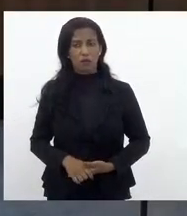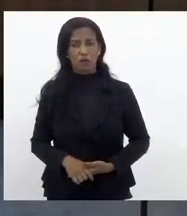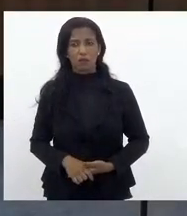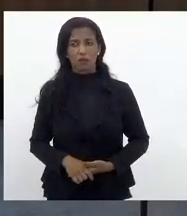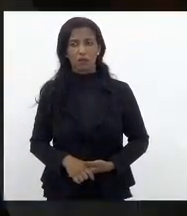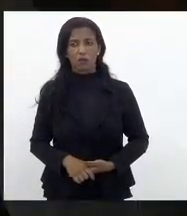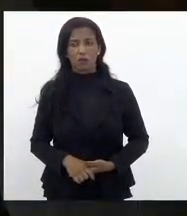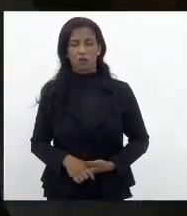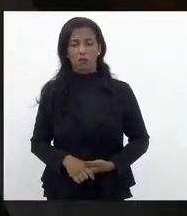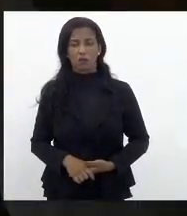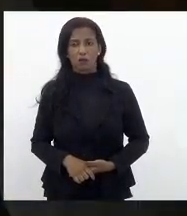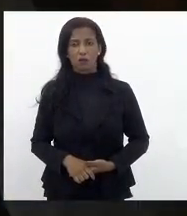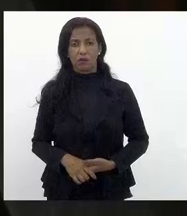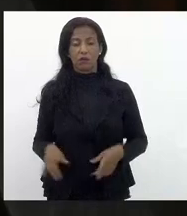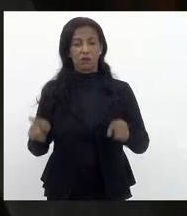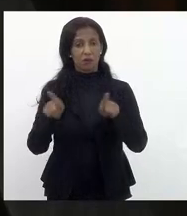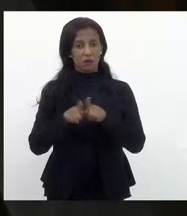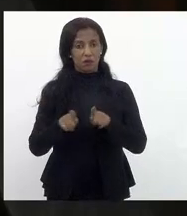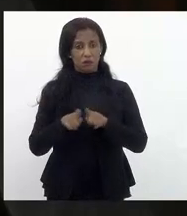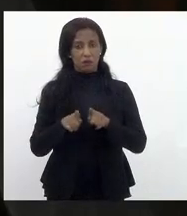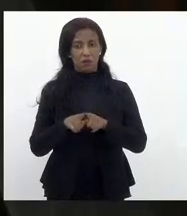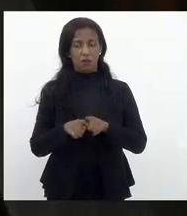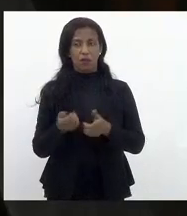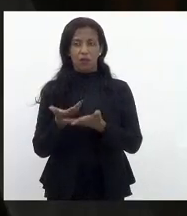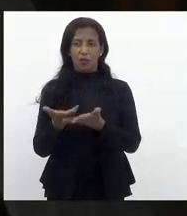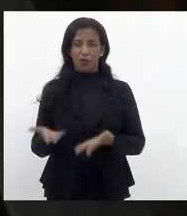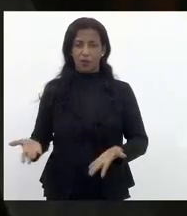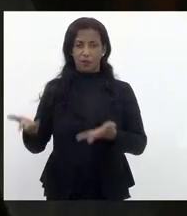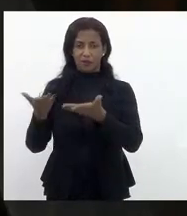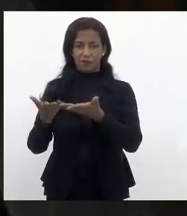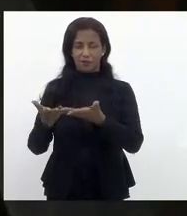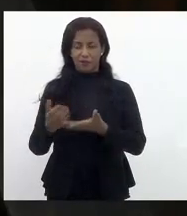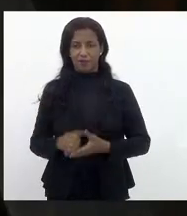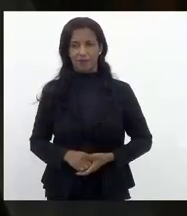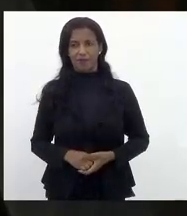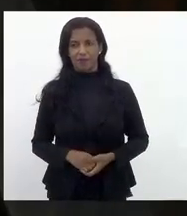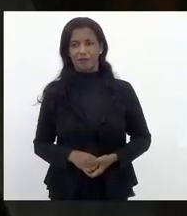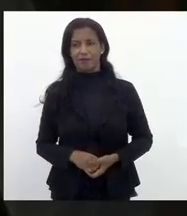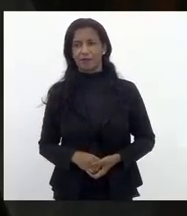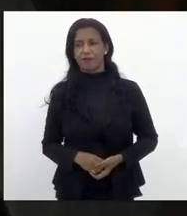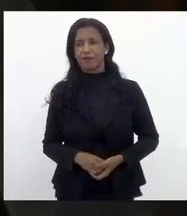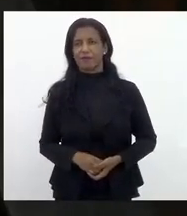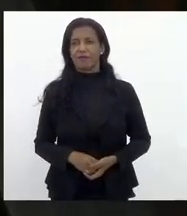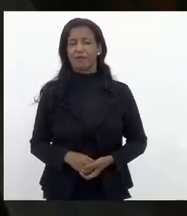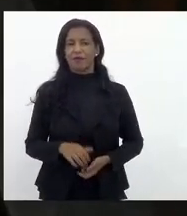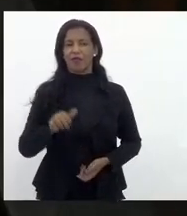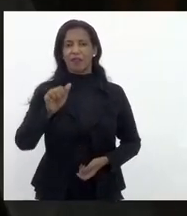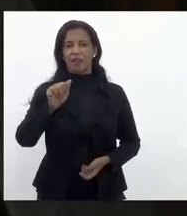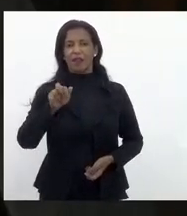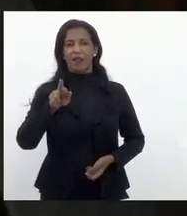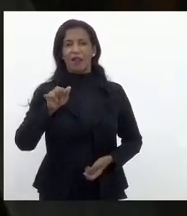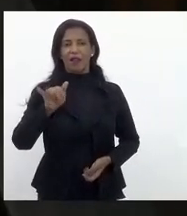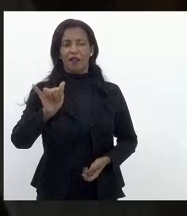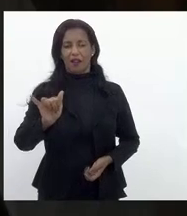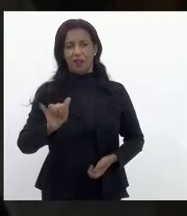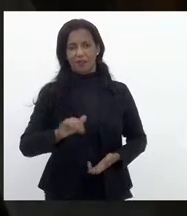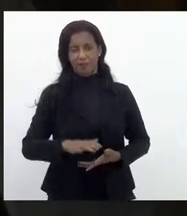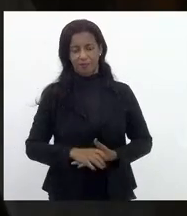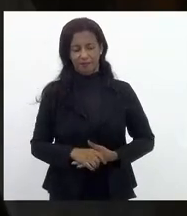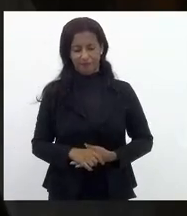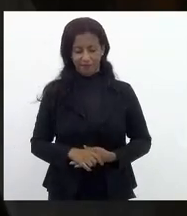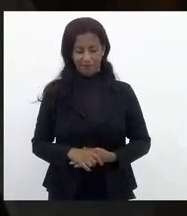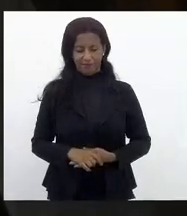e finalmente em homenagem ao nosso are do